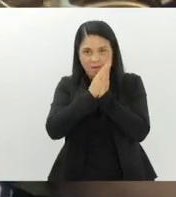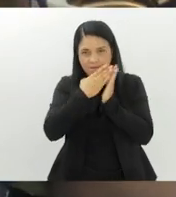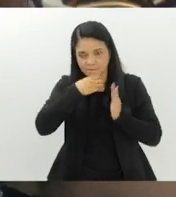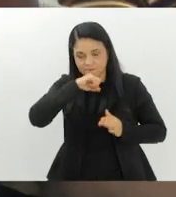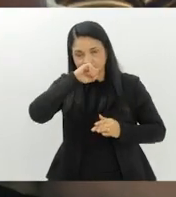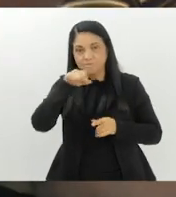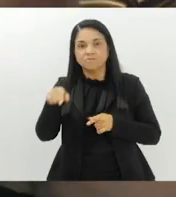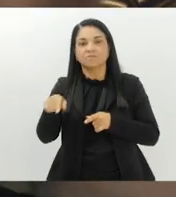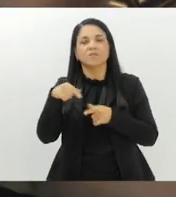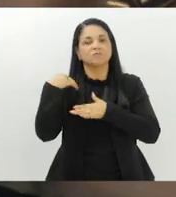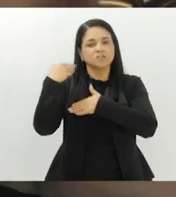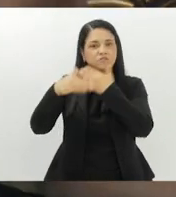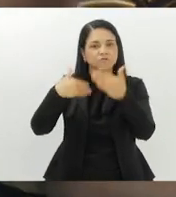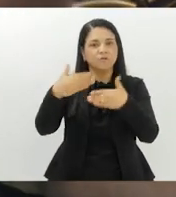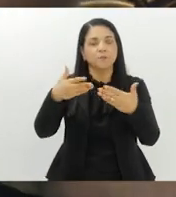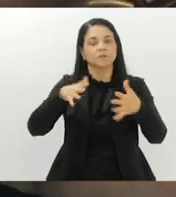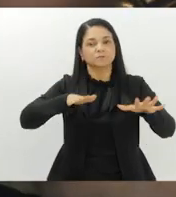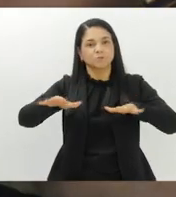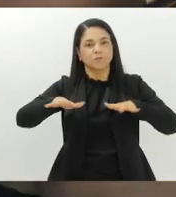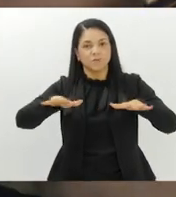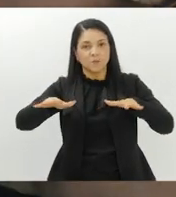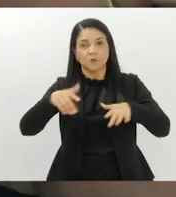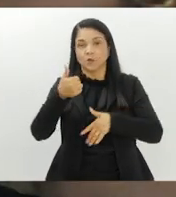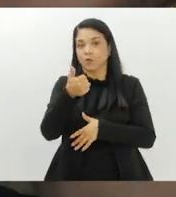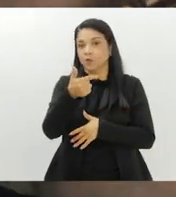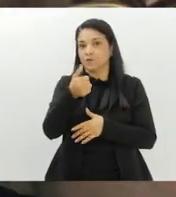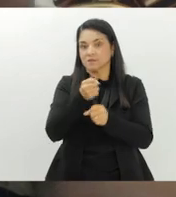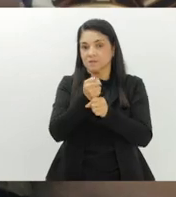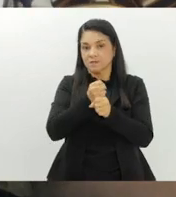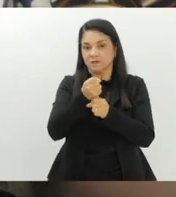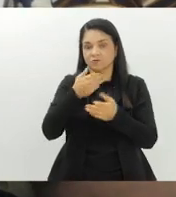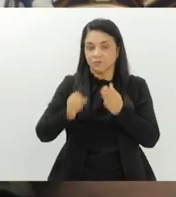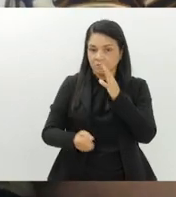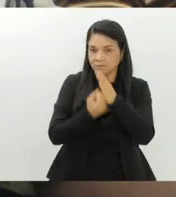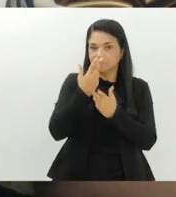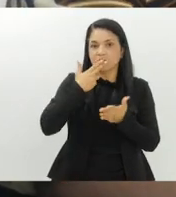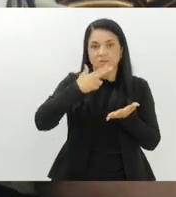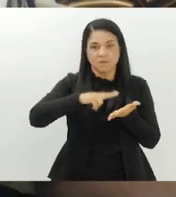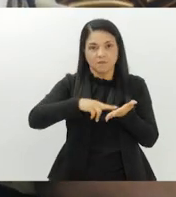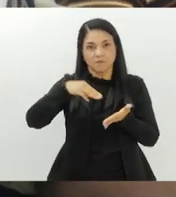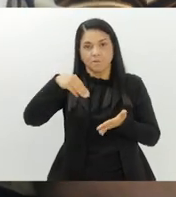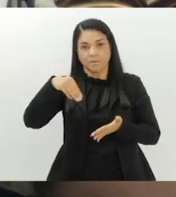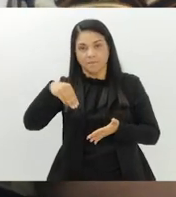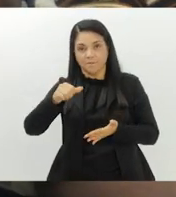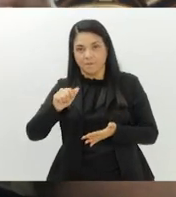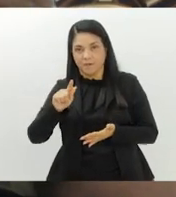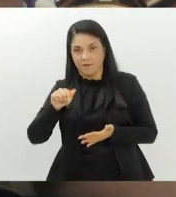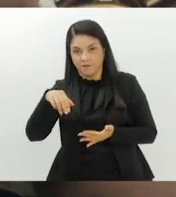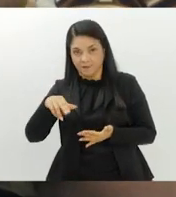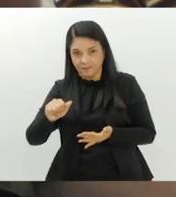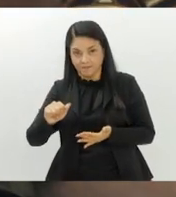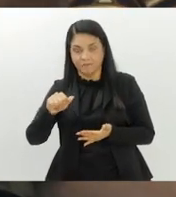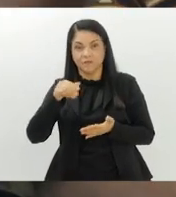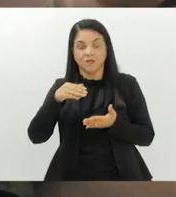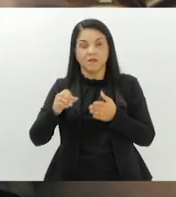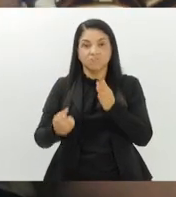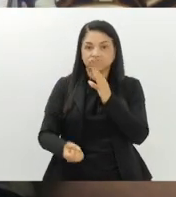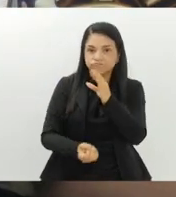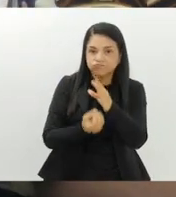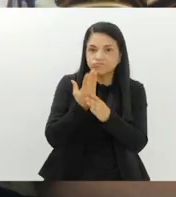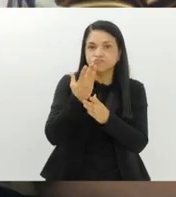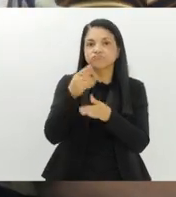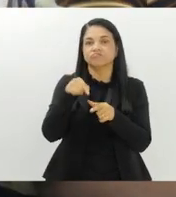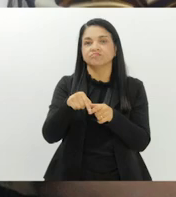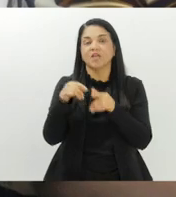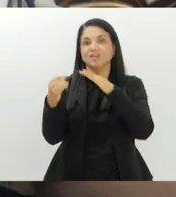gente vem desenvolvendo há 12 anos atrás, né, com a criação da Carta Magna. A Carta Magna dá origem à criação